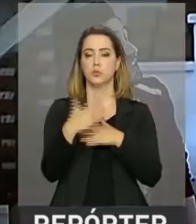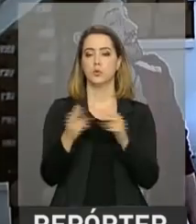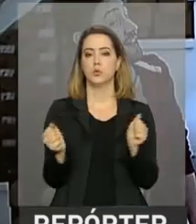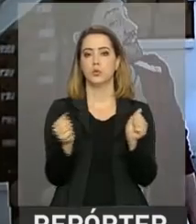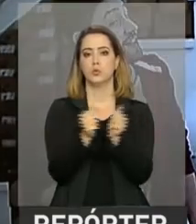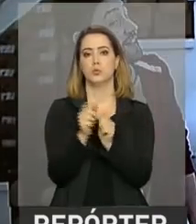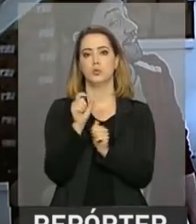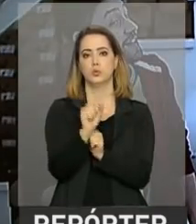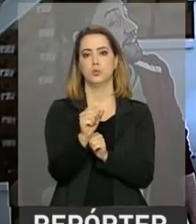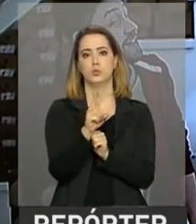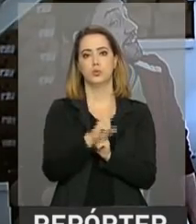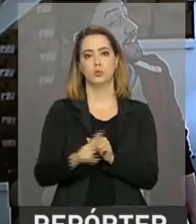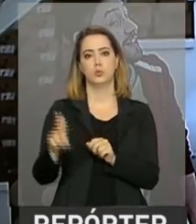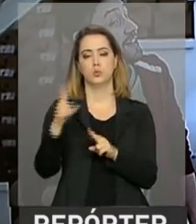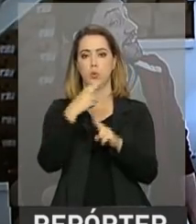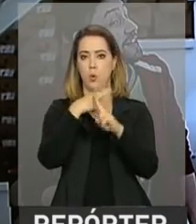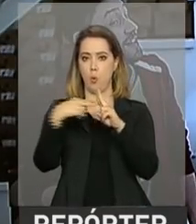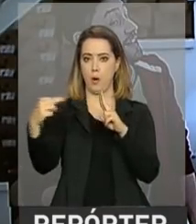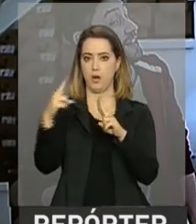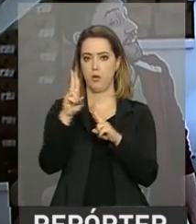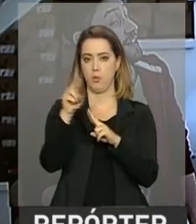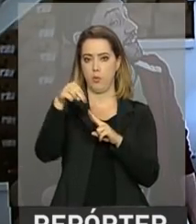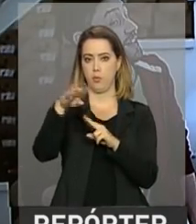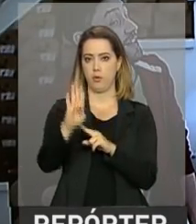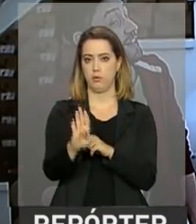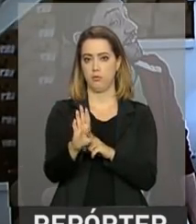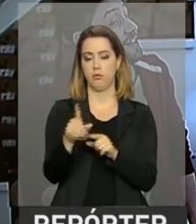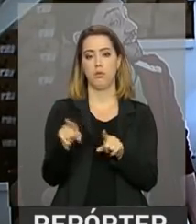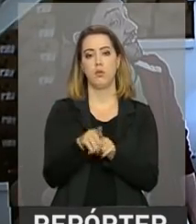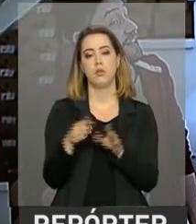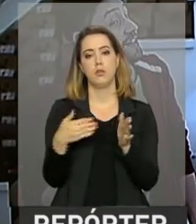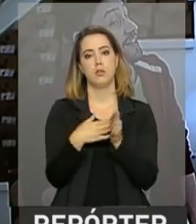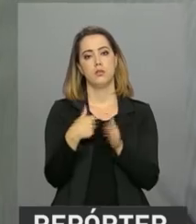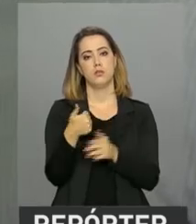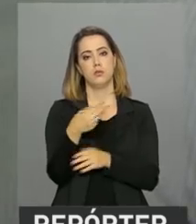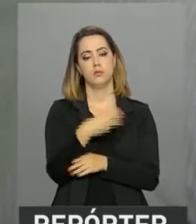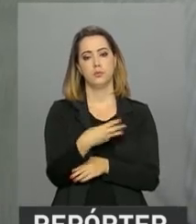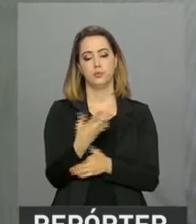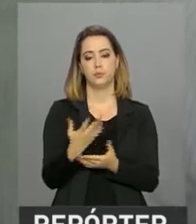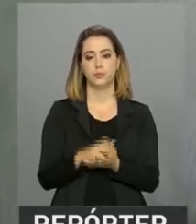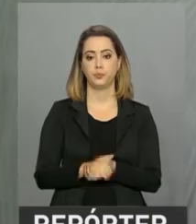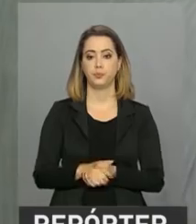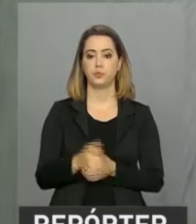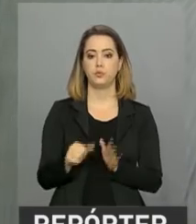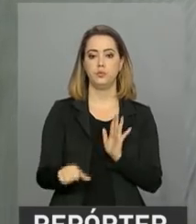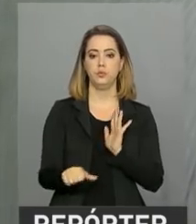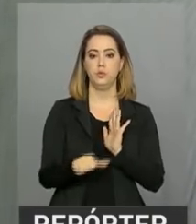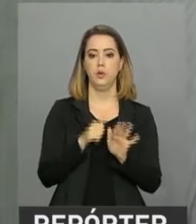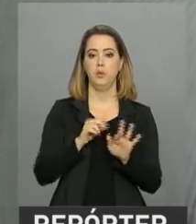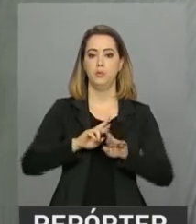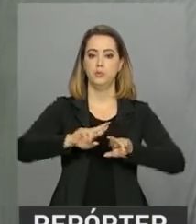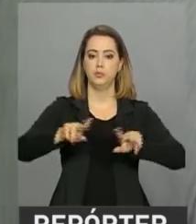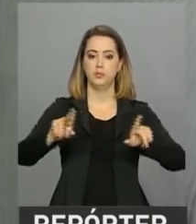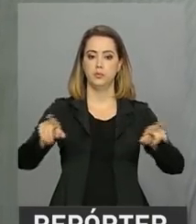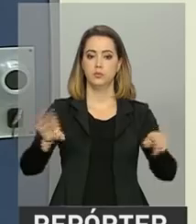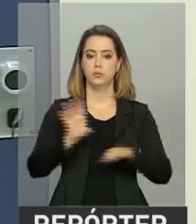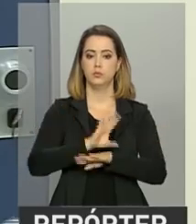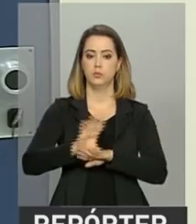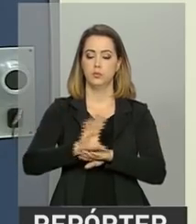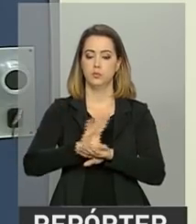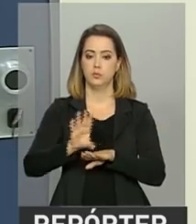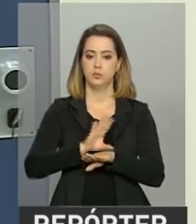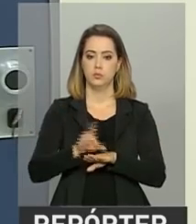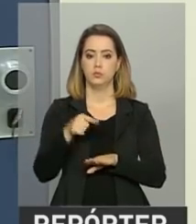parceria com universidade de brasília até o próximo dia 13 esse é o primeiro de uma série de cursos nessa área